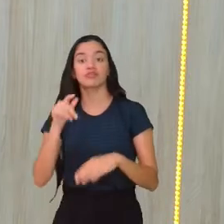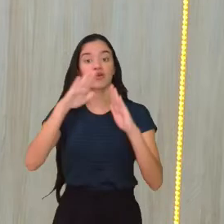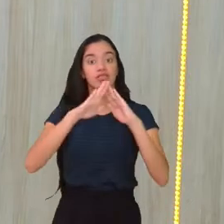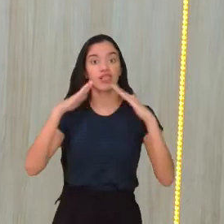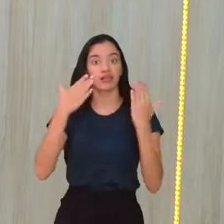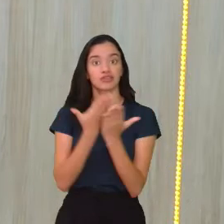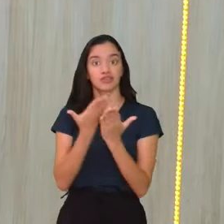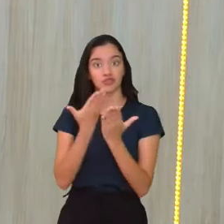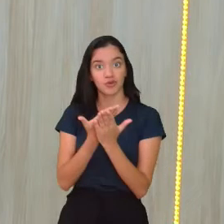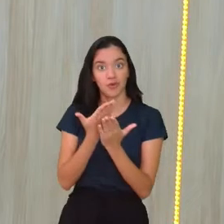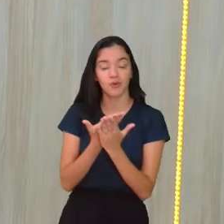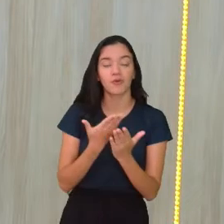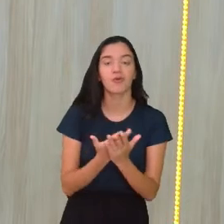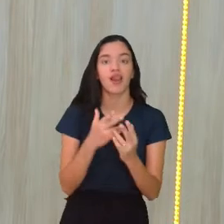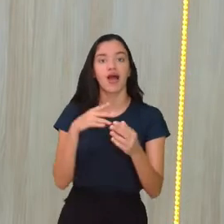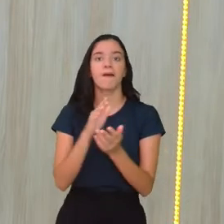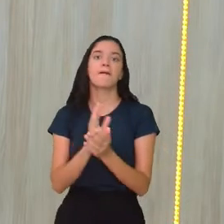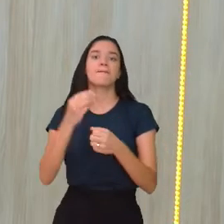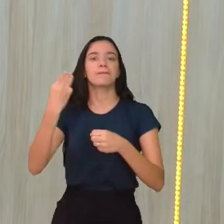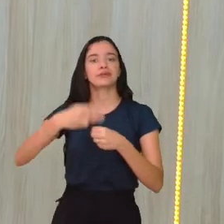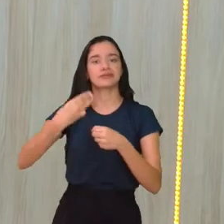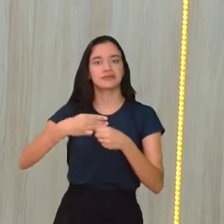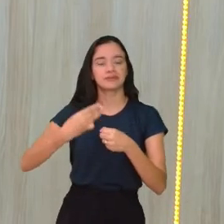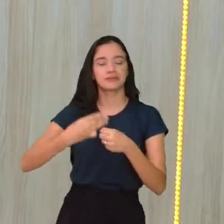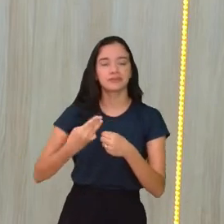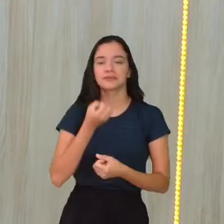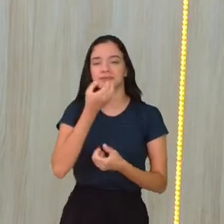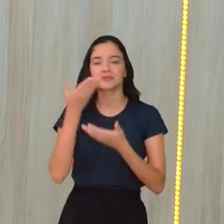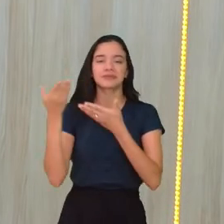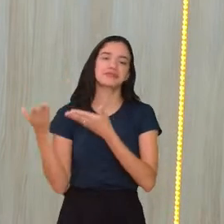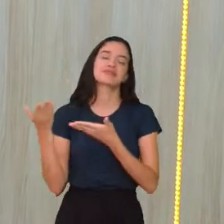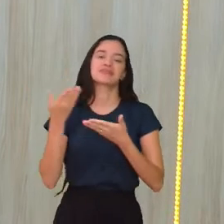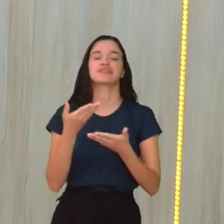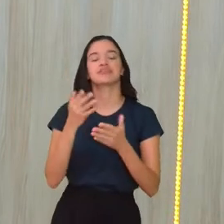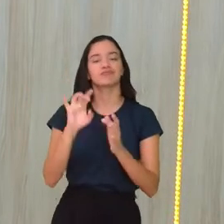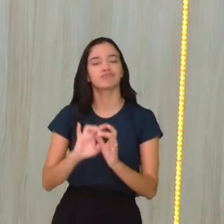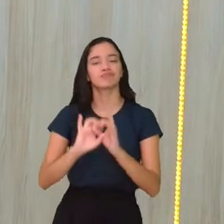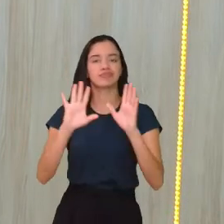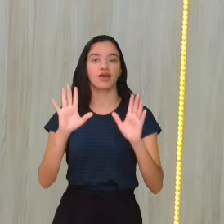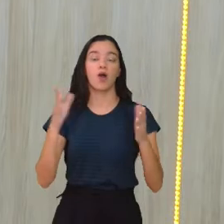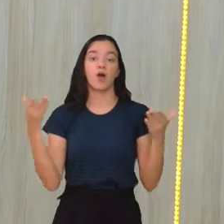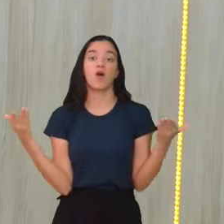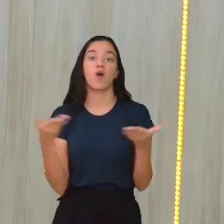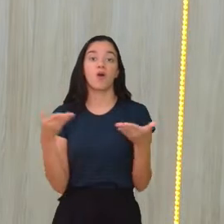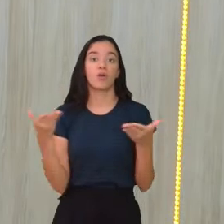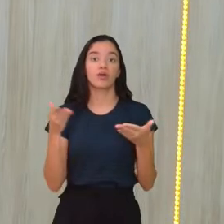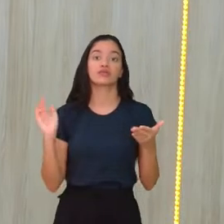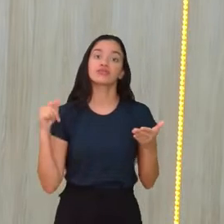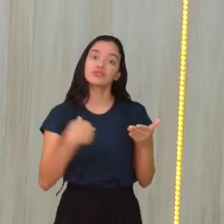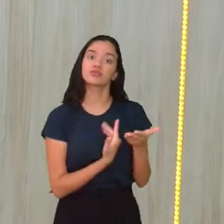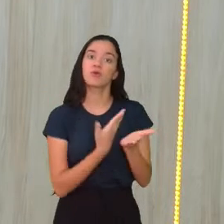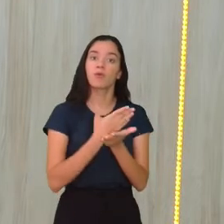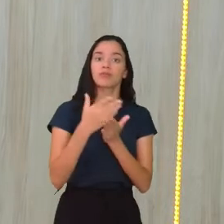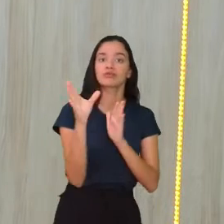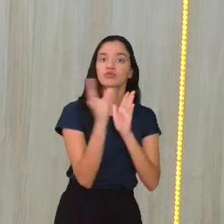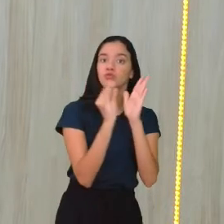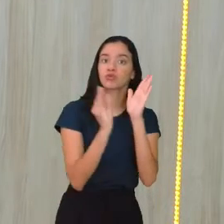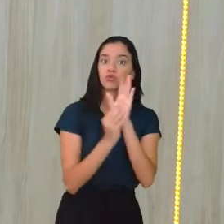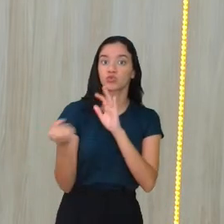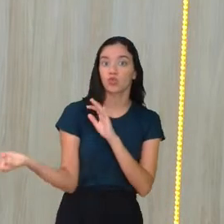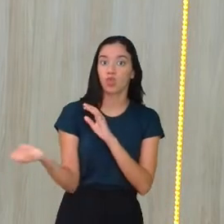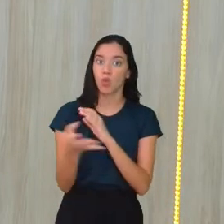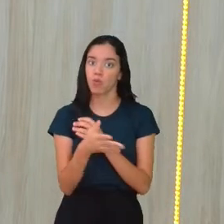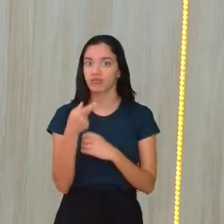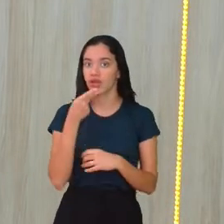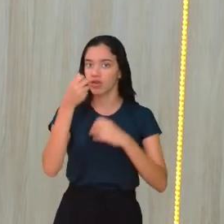e me chamo Heleno Júnior, tá? Então fiquem à vontade, né? Hoje nós vamos começar um novo conteúdo. Eu falei